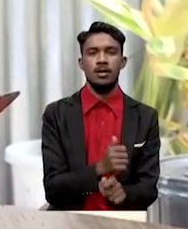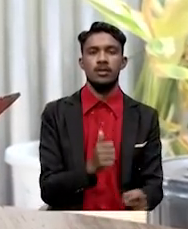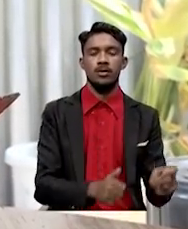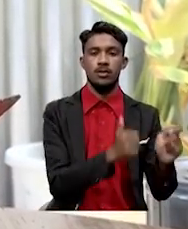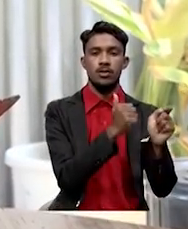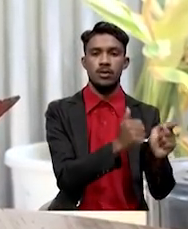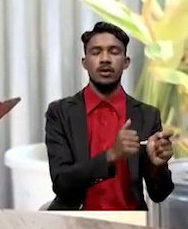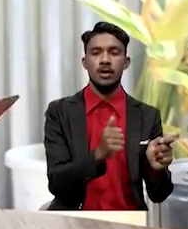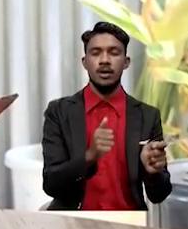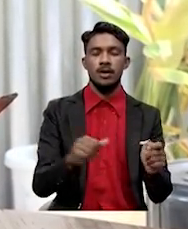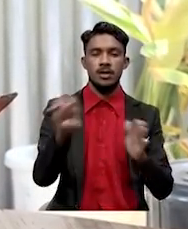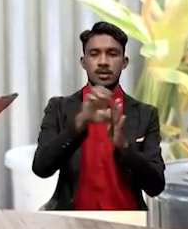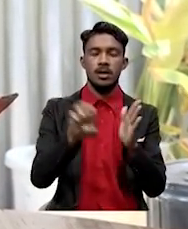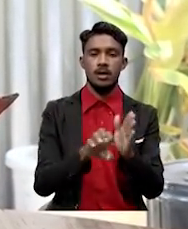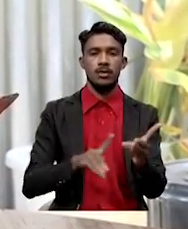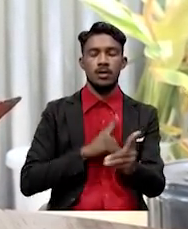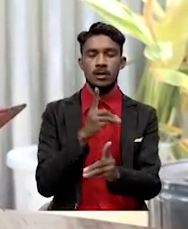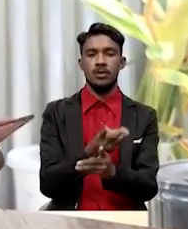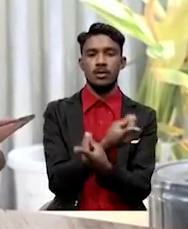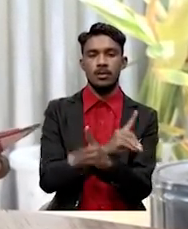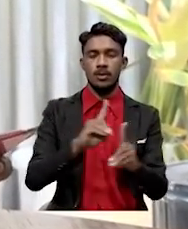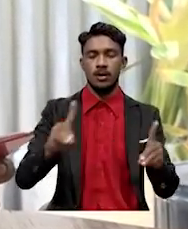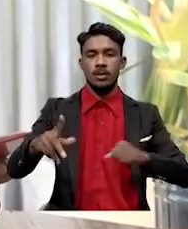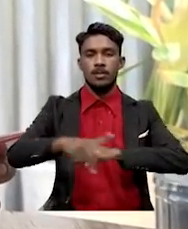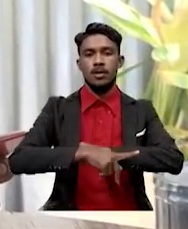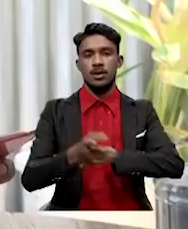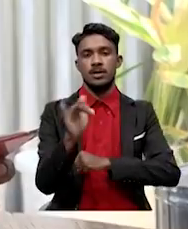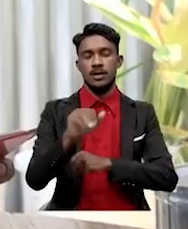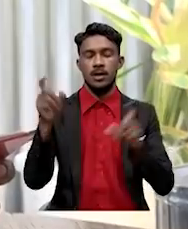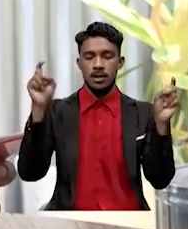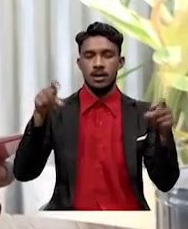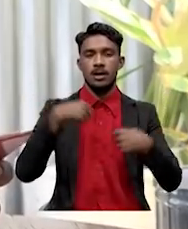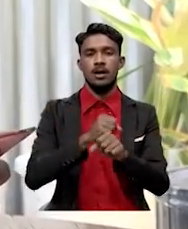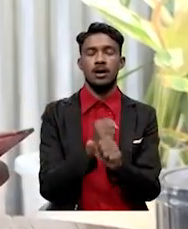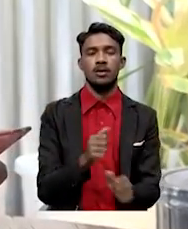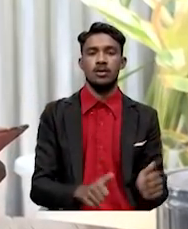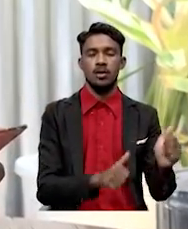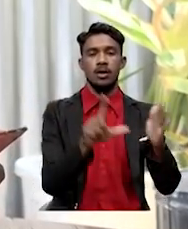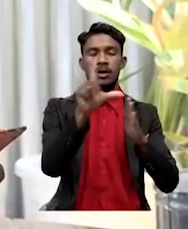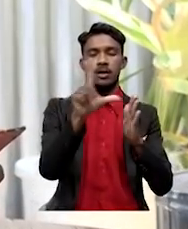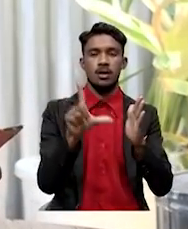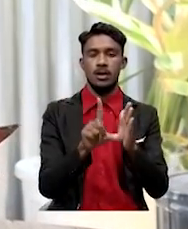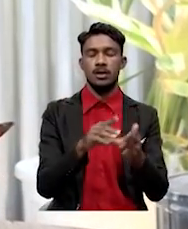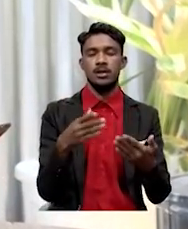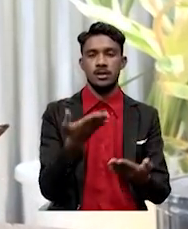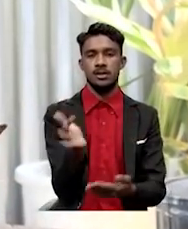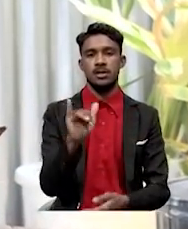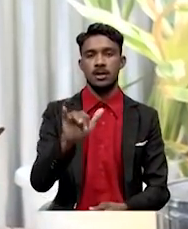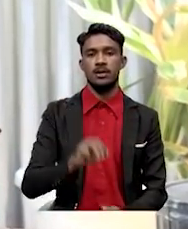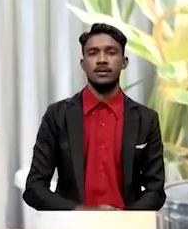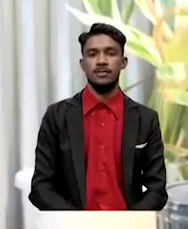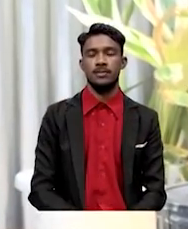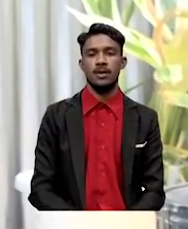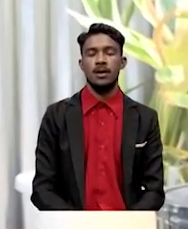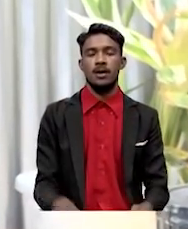realiza ia estado direito democrático política sira tem que halo tuir constituição no lei sira.